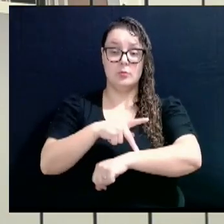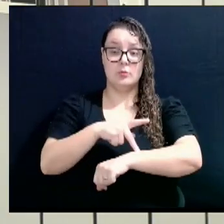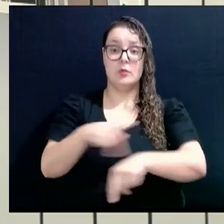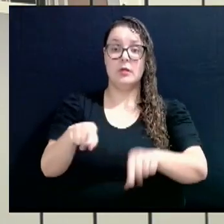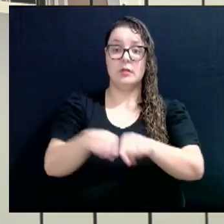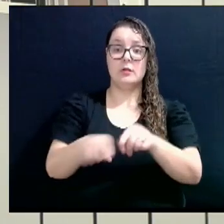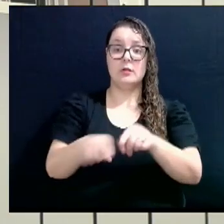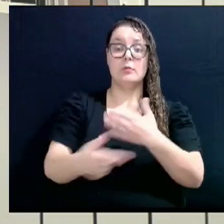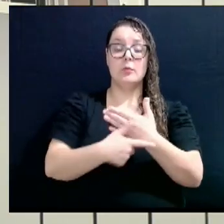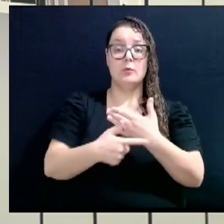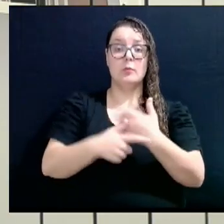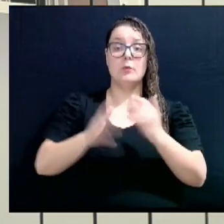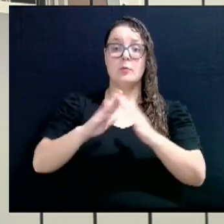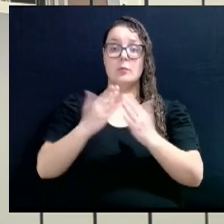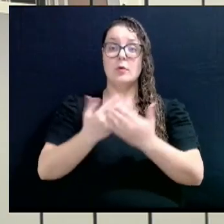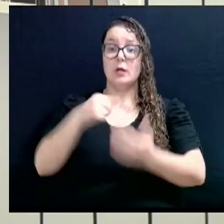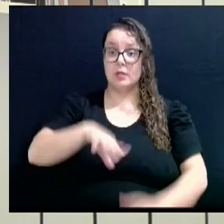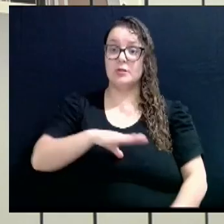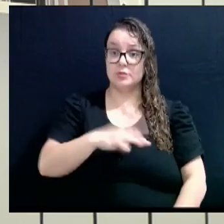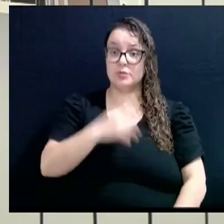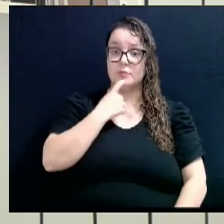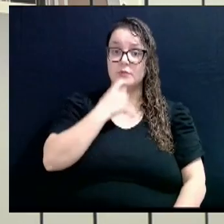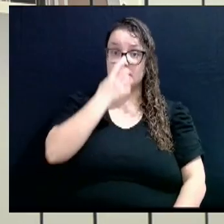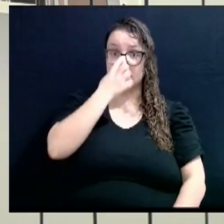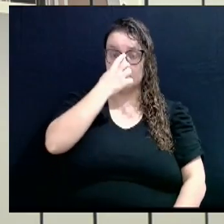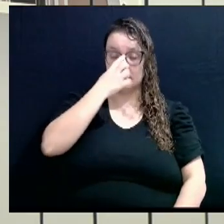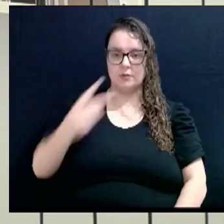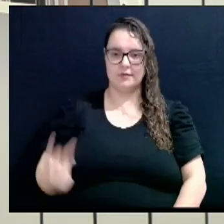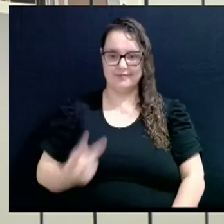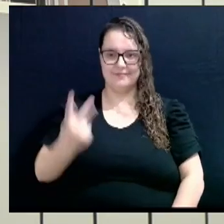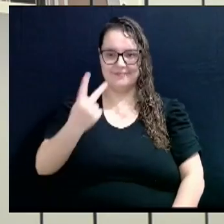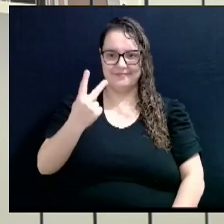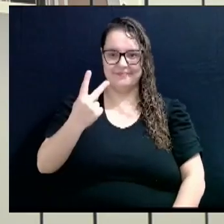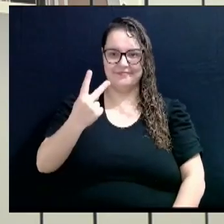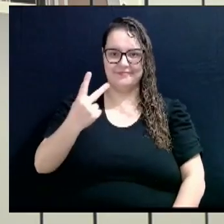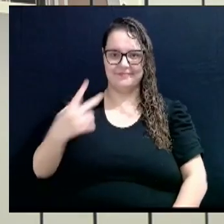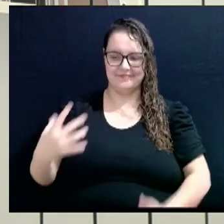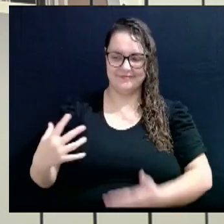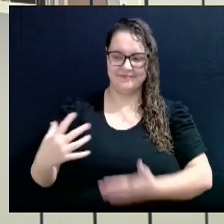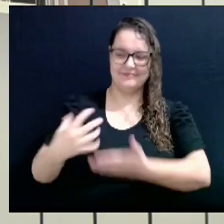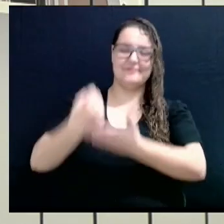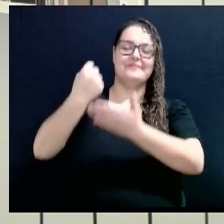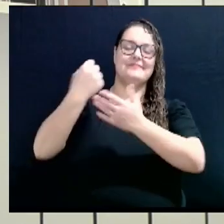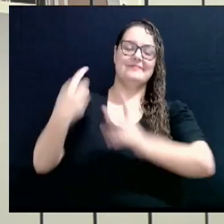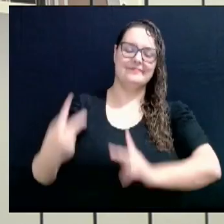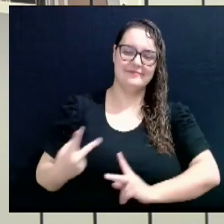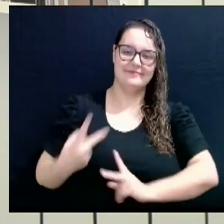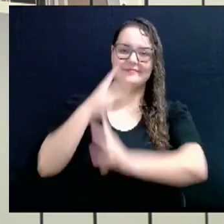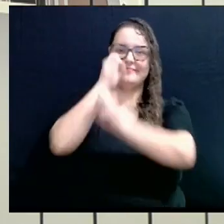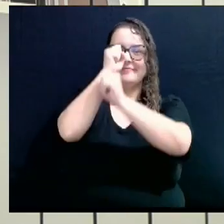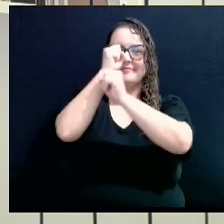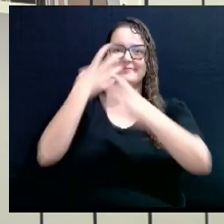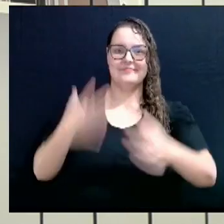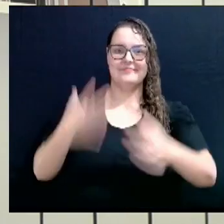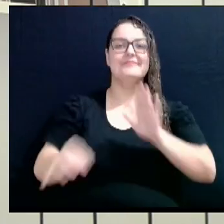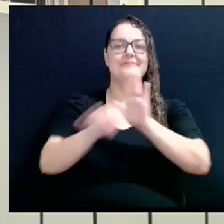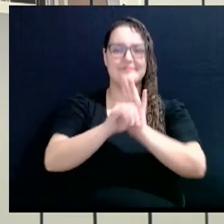aqui de Campinas na valorização de resgate e fortalecimento da identidade negra.